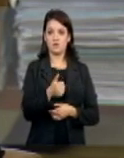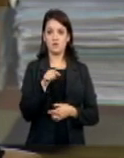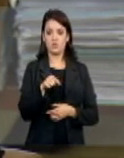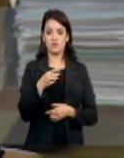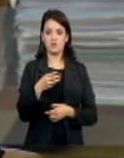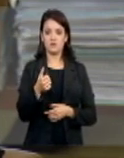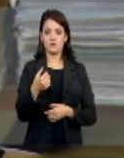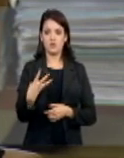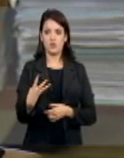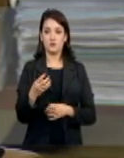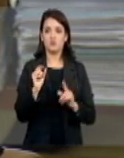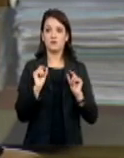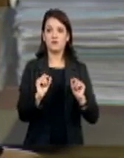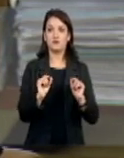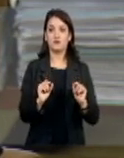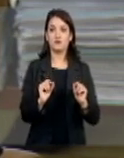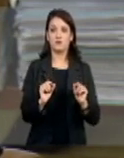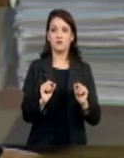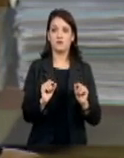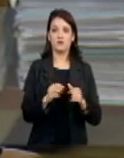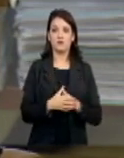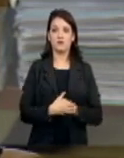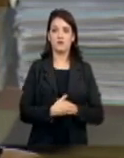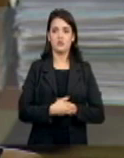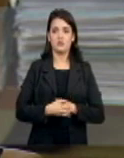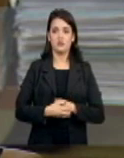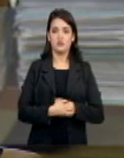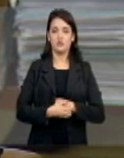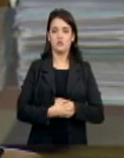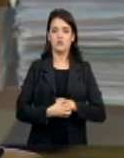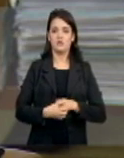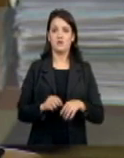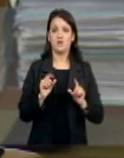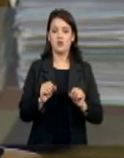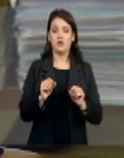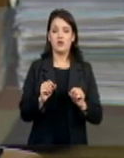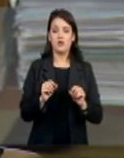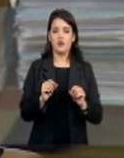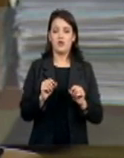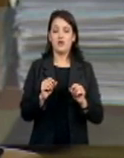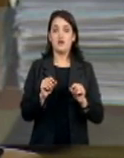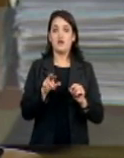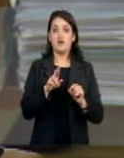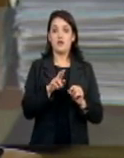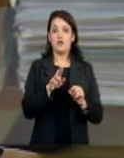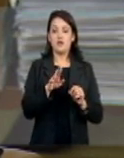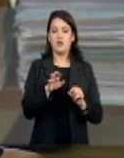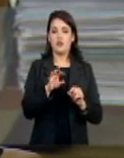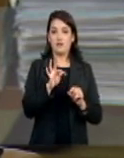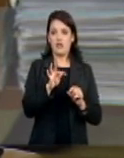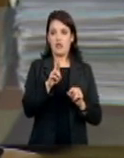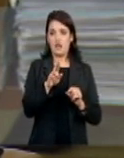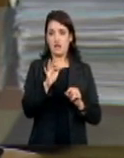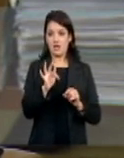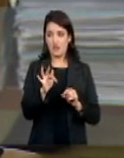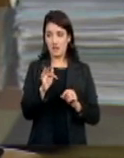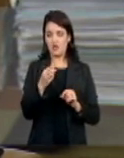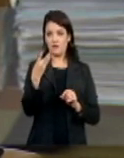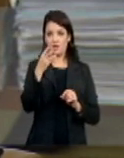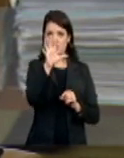que o próprio ora um ora recorrido leonato legais do trf da 3ª região destacou de modo inteiramente